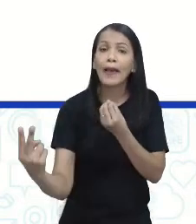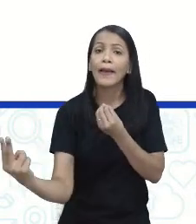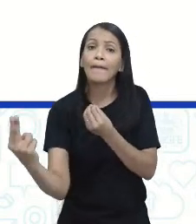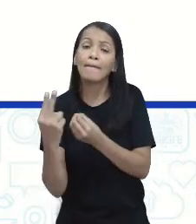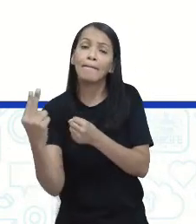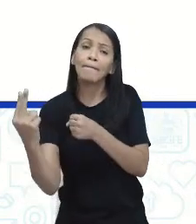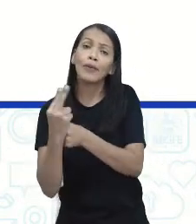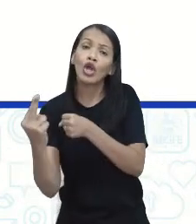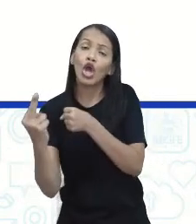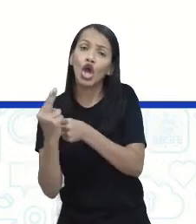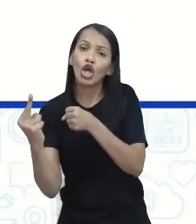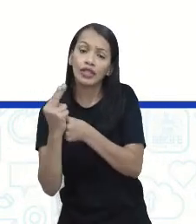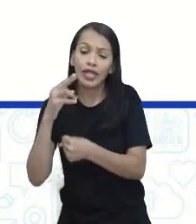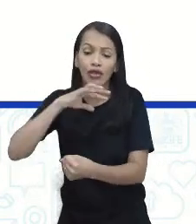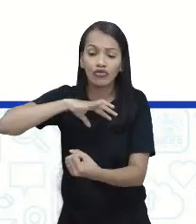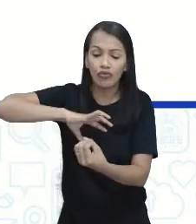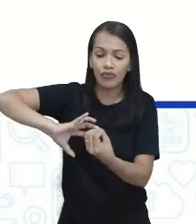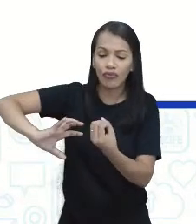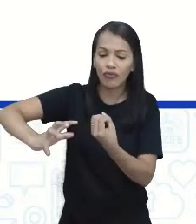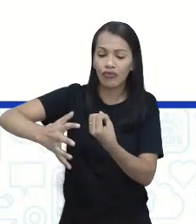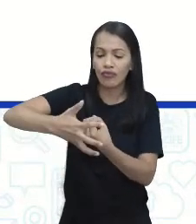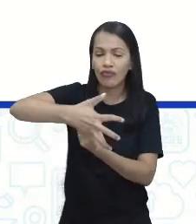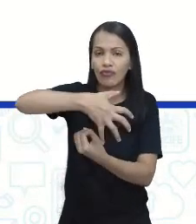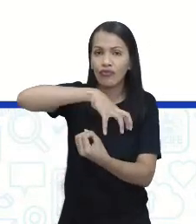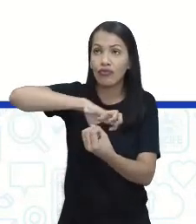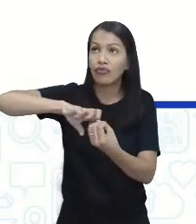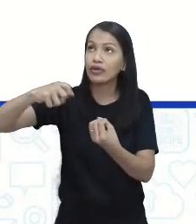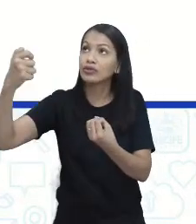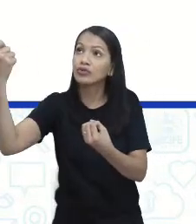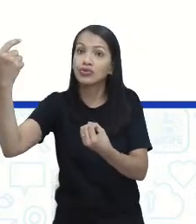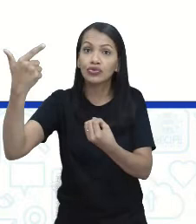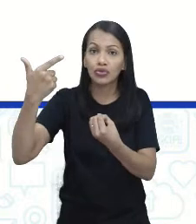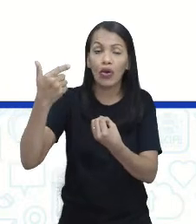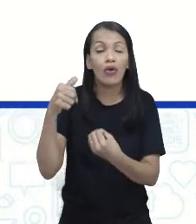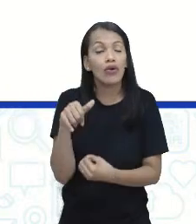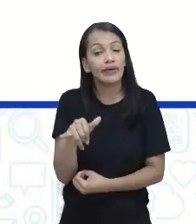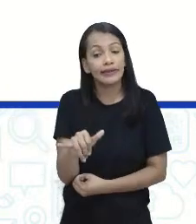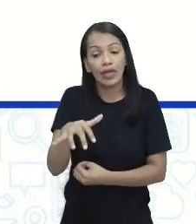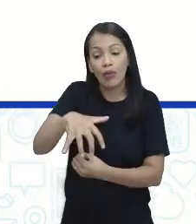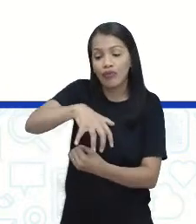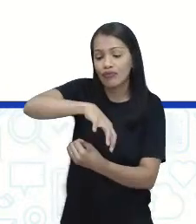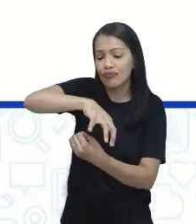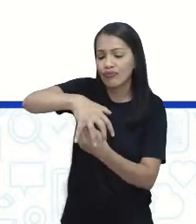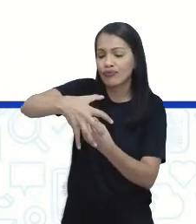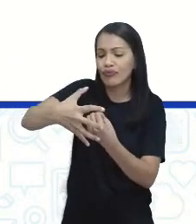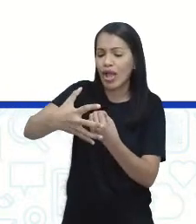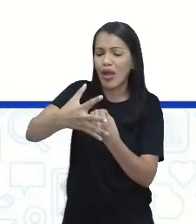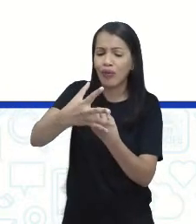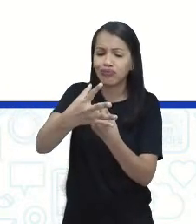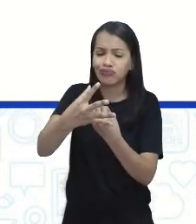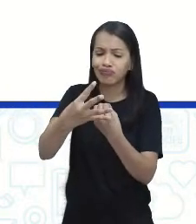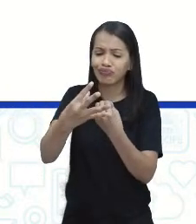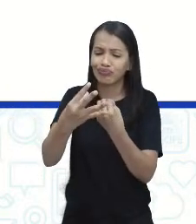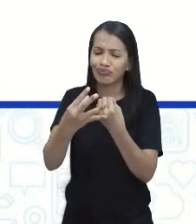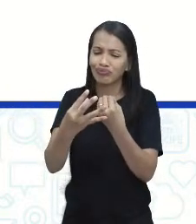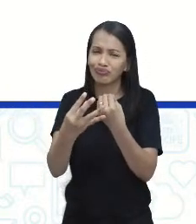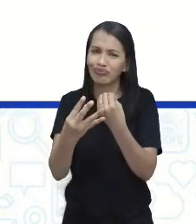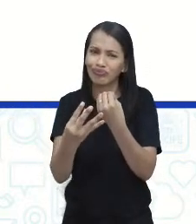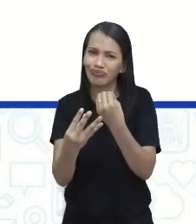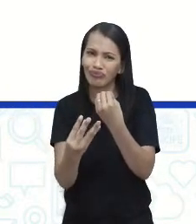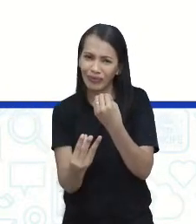nosso planeta contra radiações ultravioletas. Então, se essa camada for sendo destruída por conta de